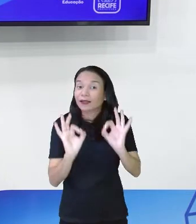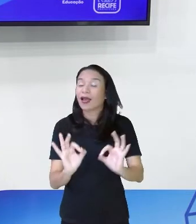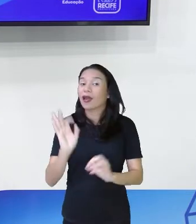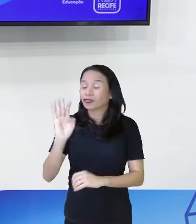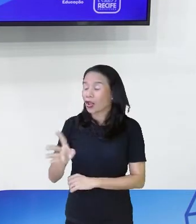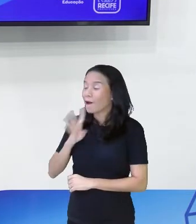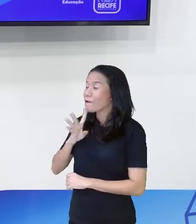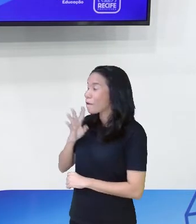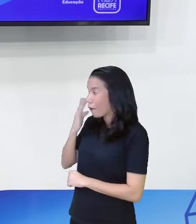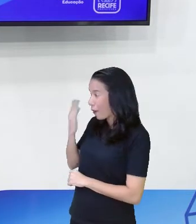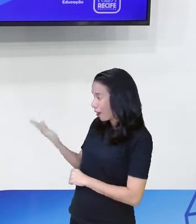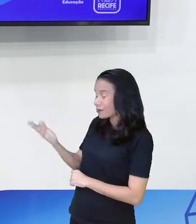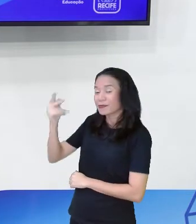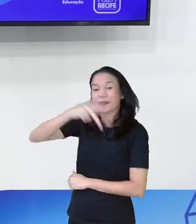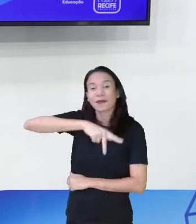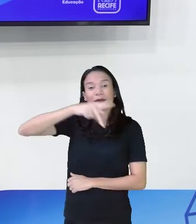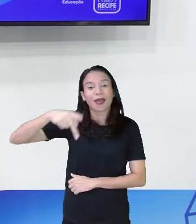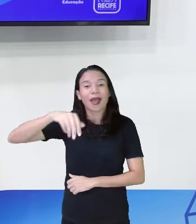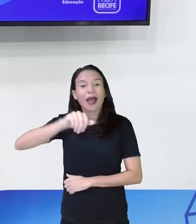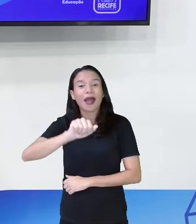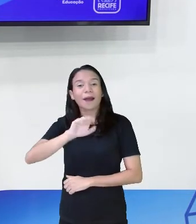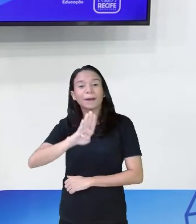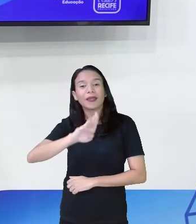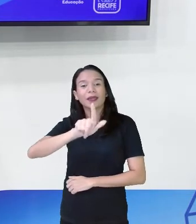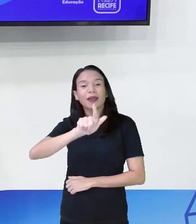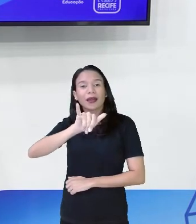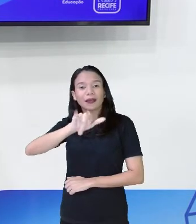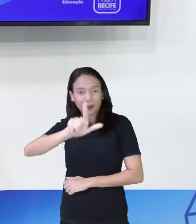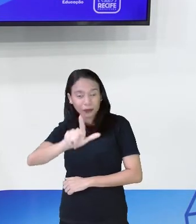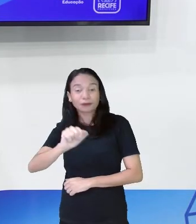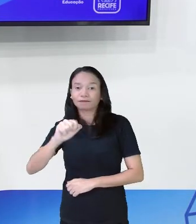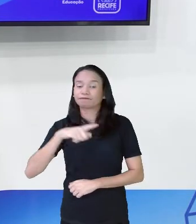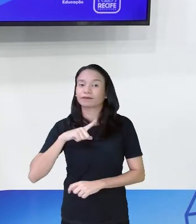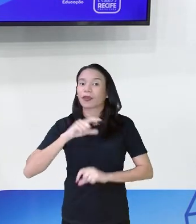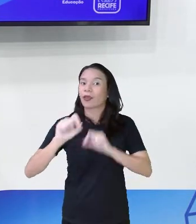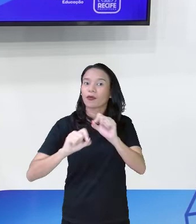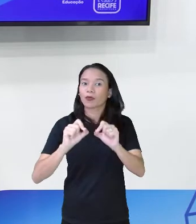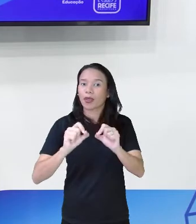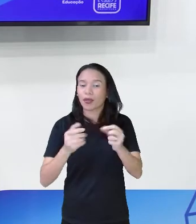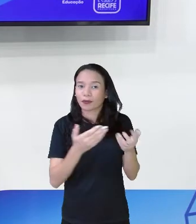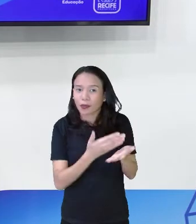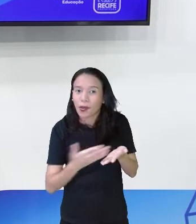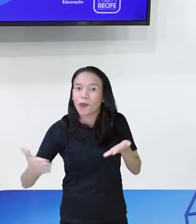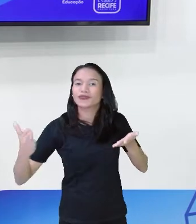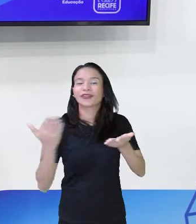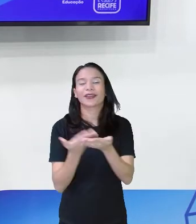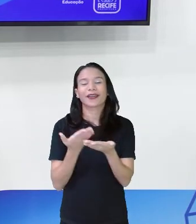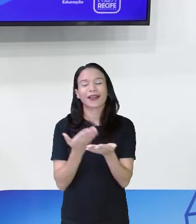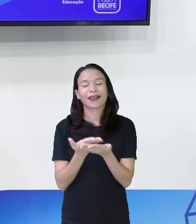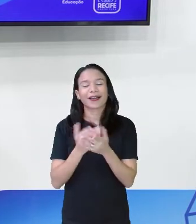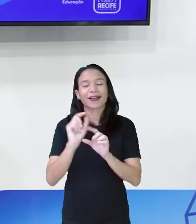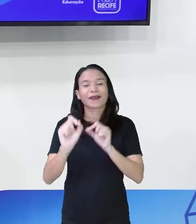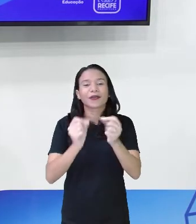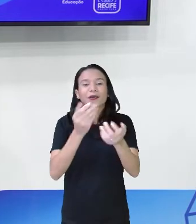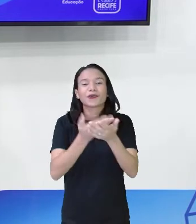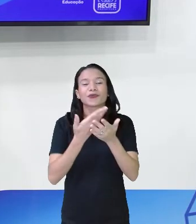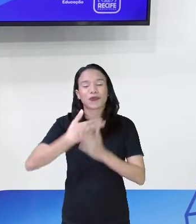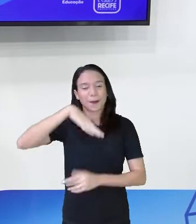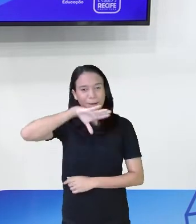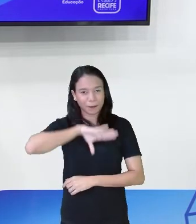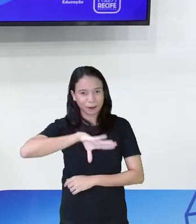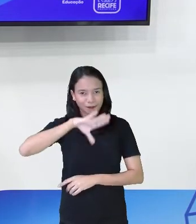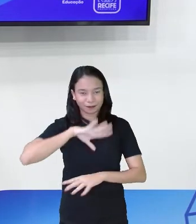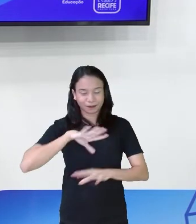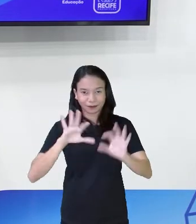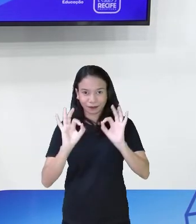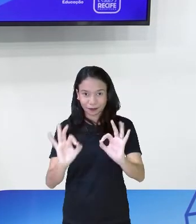me conhece, sou a professora Abigail Viana e vamos passar os próximos minutos trabalhando língua